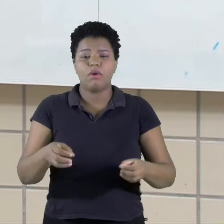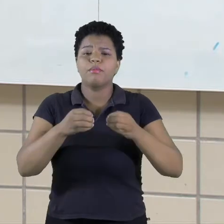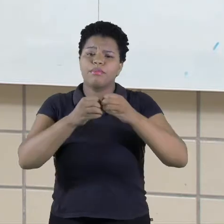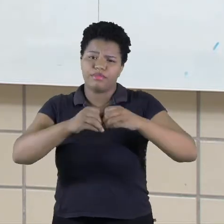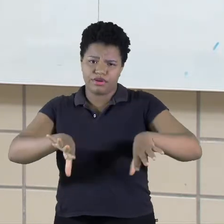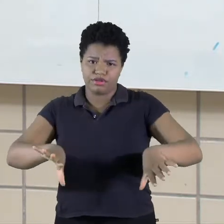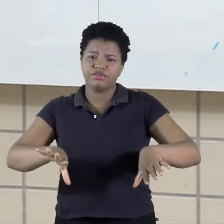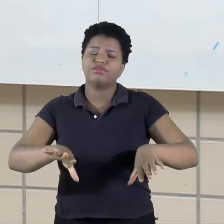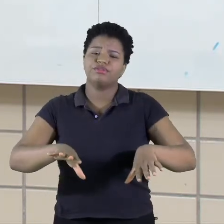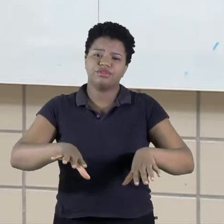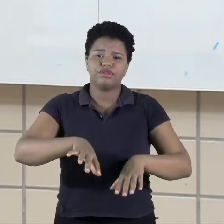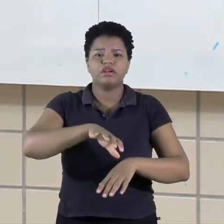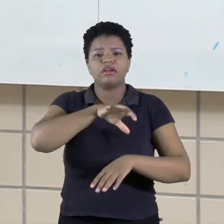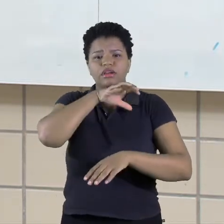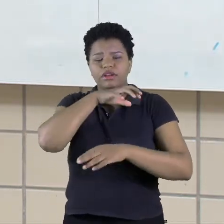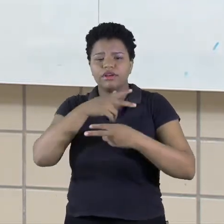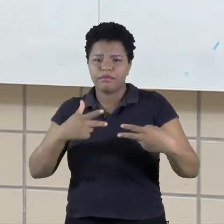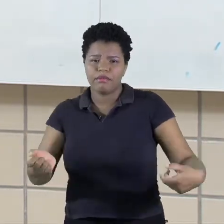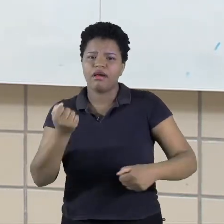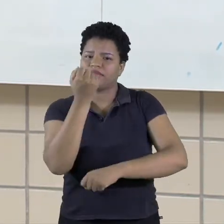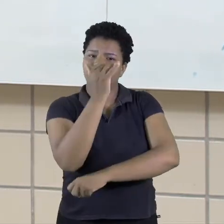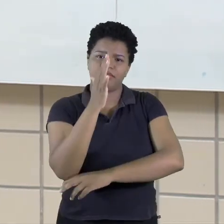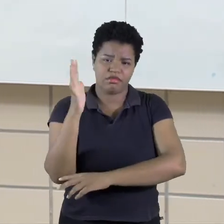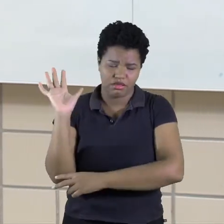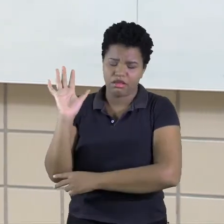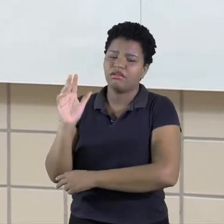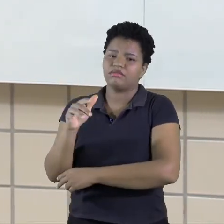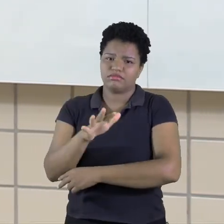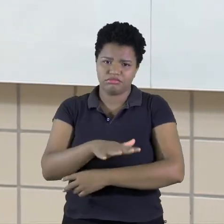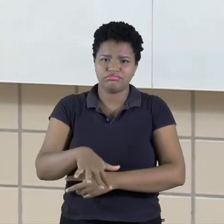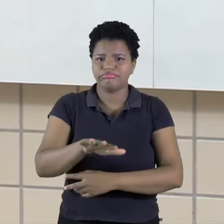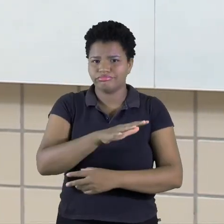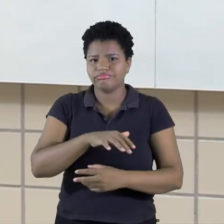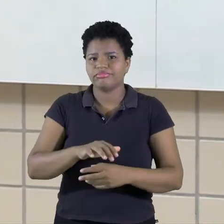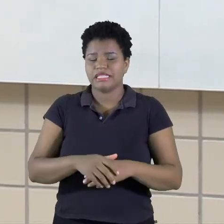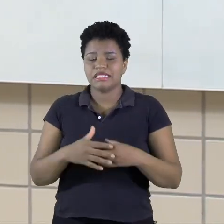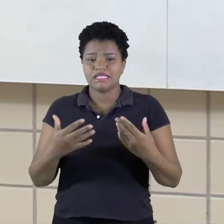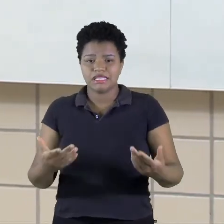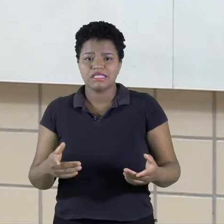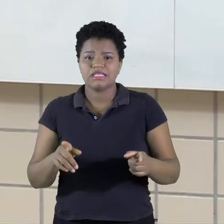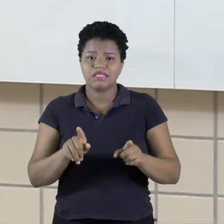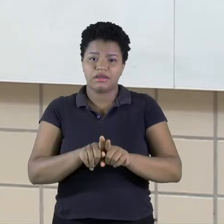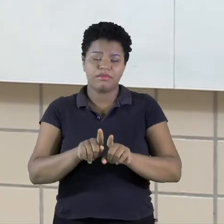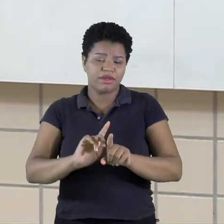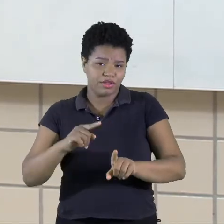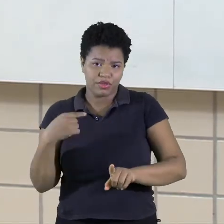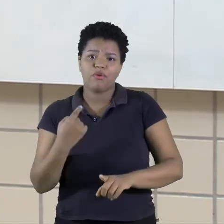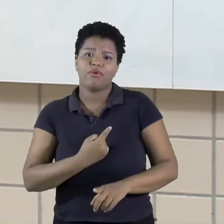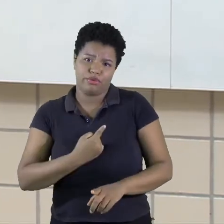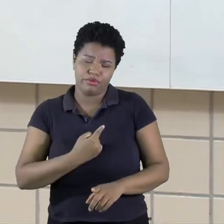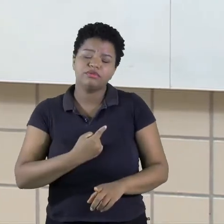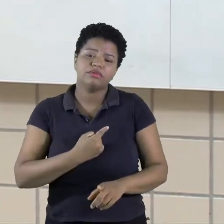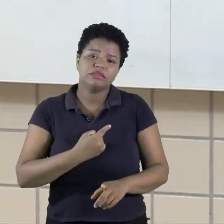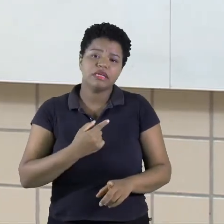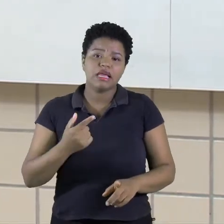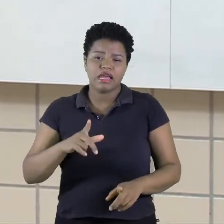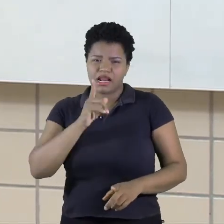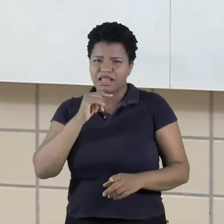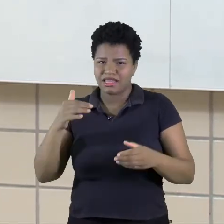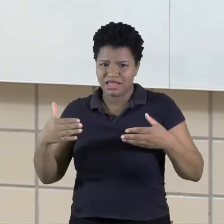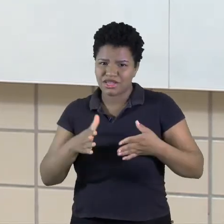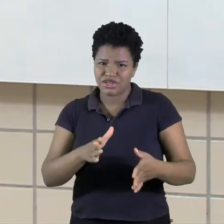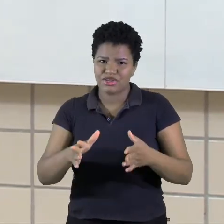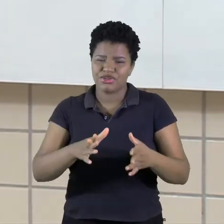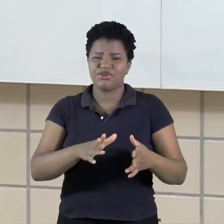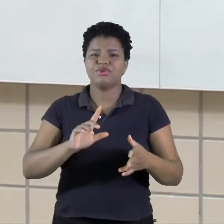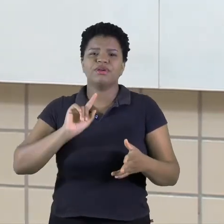Por quê? Aquele rio ali, que era água potável para nós, depois que vaza óleo, depois que ele é contaminado, a gente não